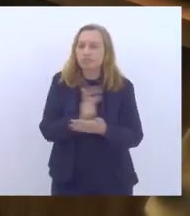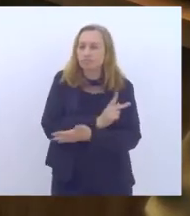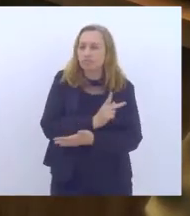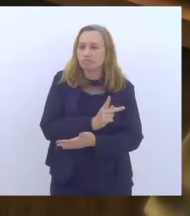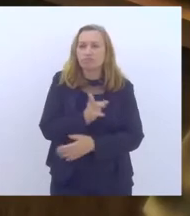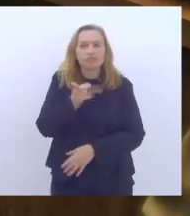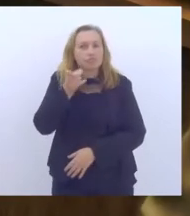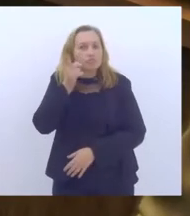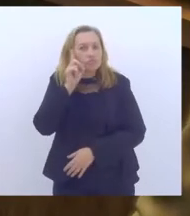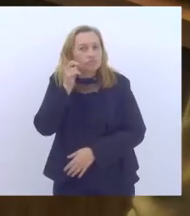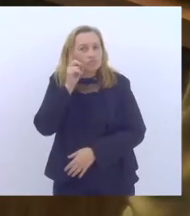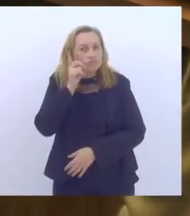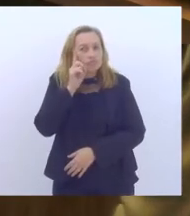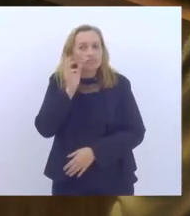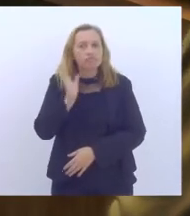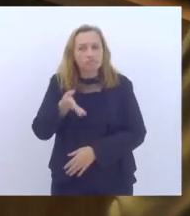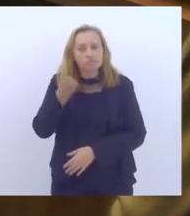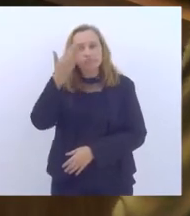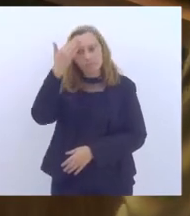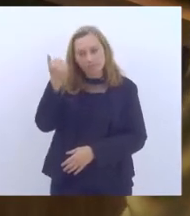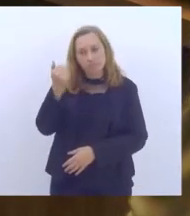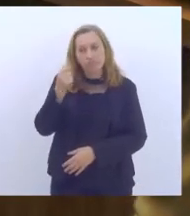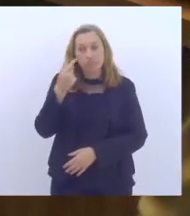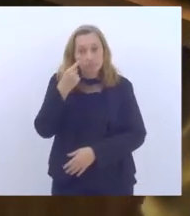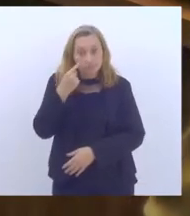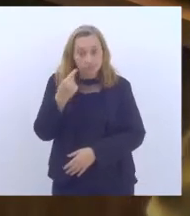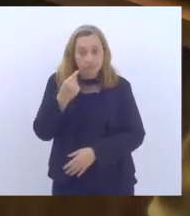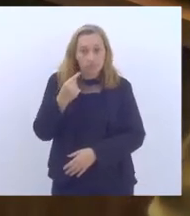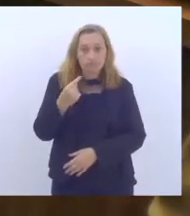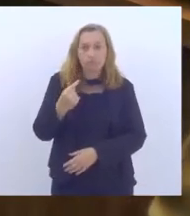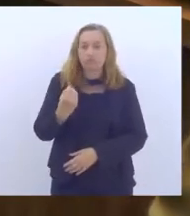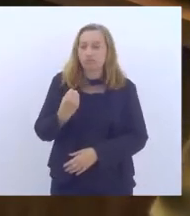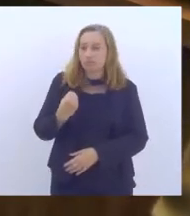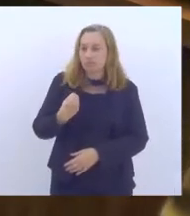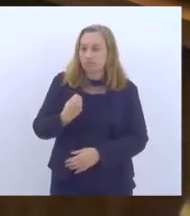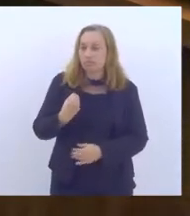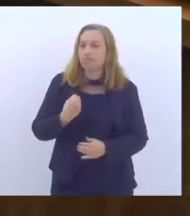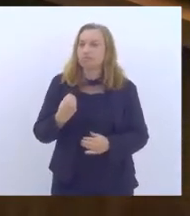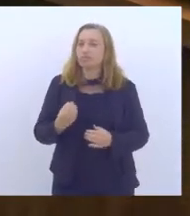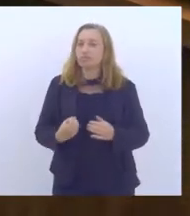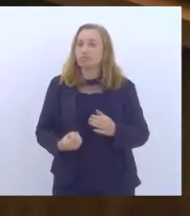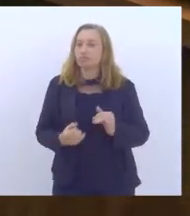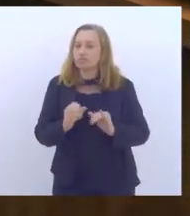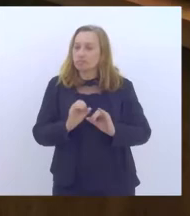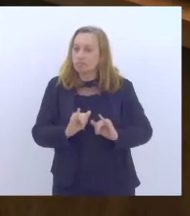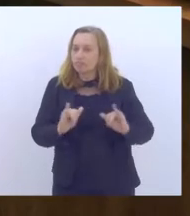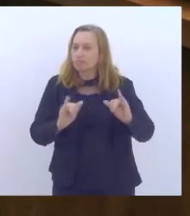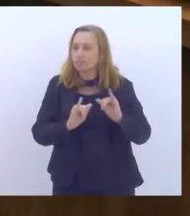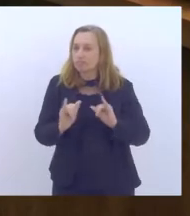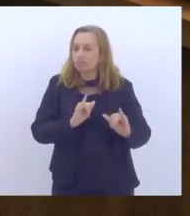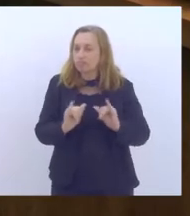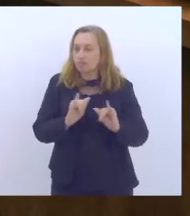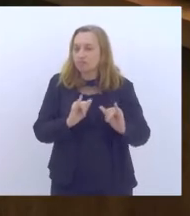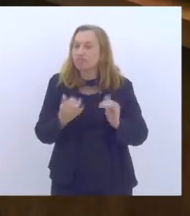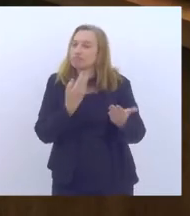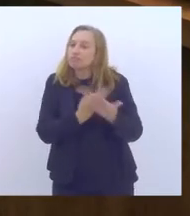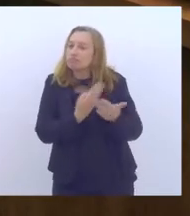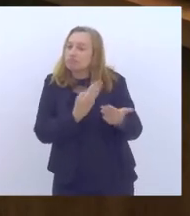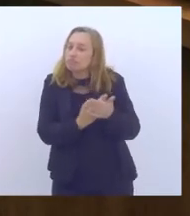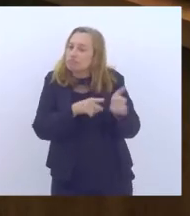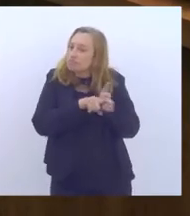acontece cotidianamente a gente já sabe mas quando a gente olha para os dados produzidos a partir de pesquisa de